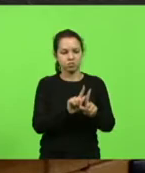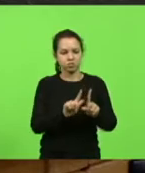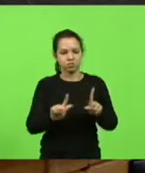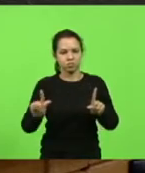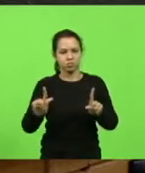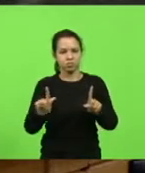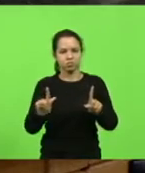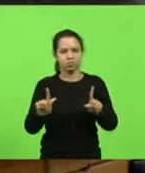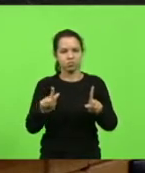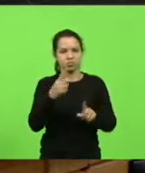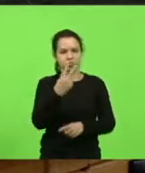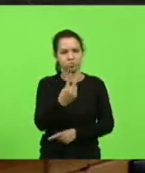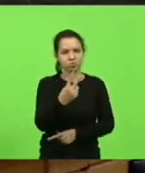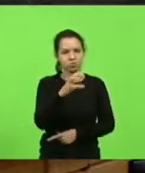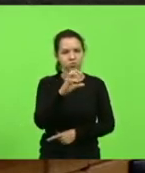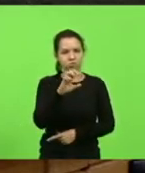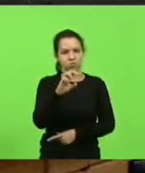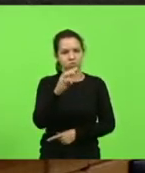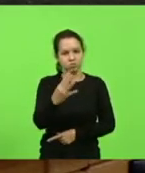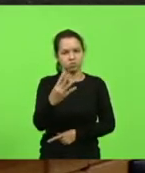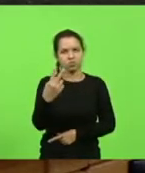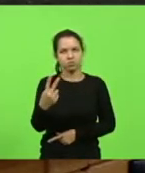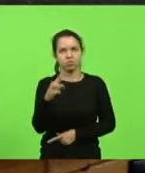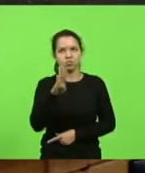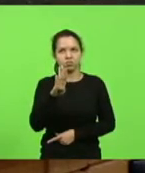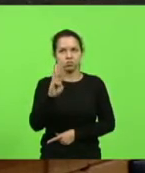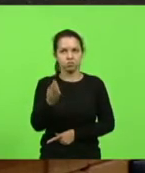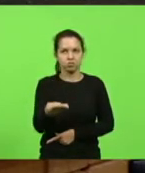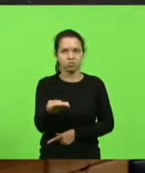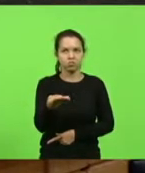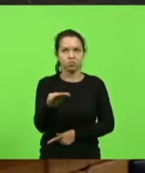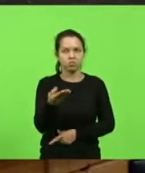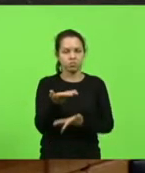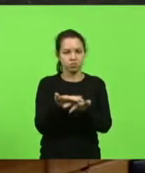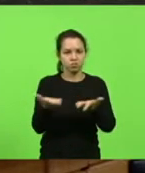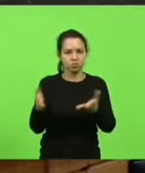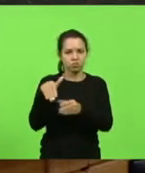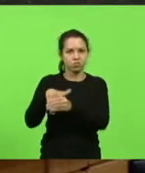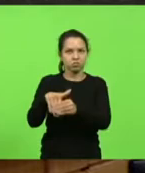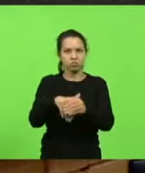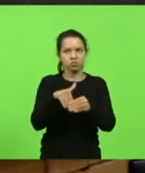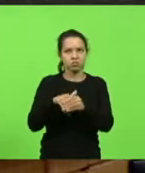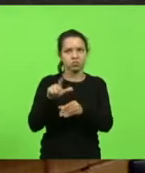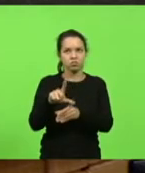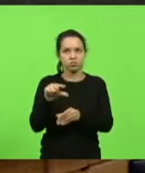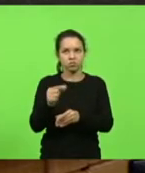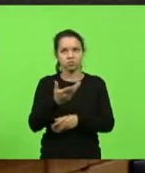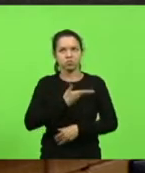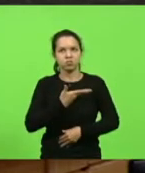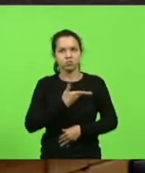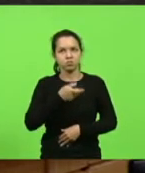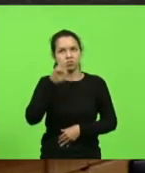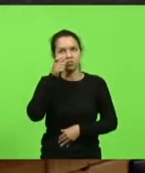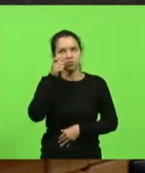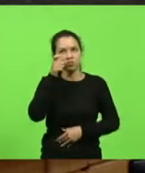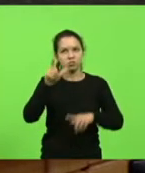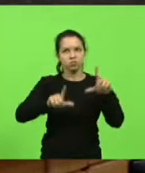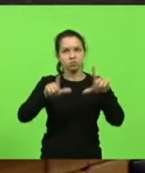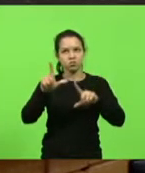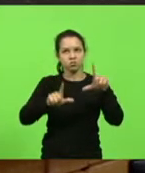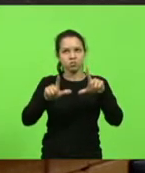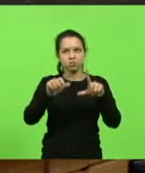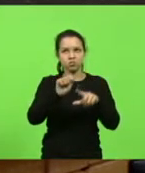242 bilhões. Eu sugiro que o pessoal, que nossos eleitores, nossos amigos que nos assistem pela TVA, abram o